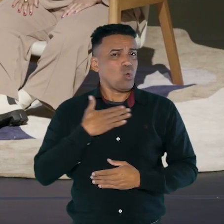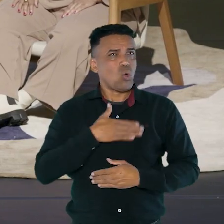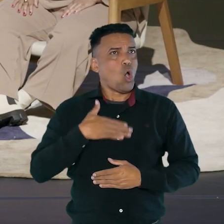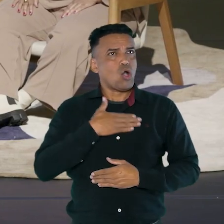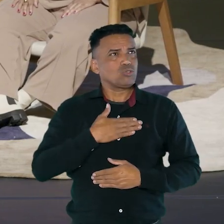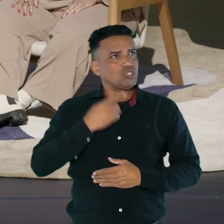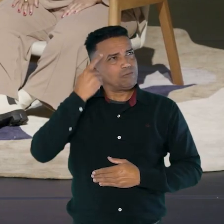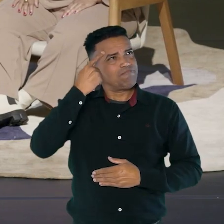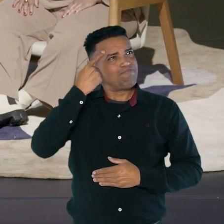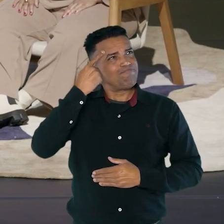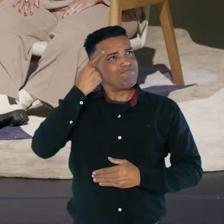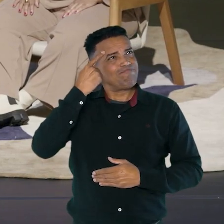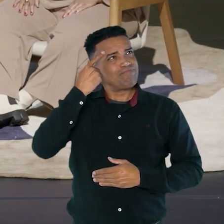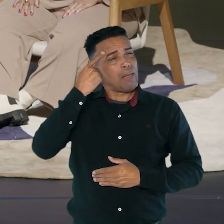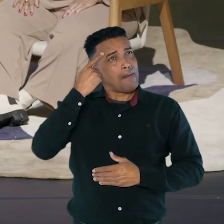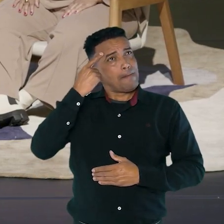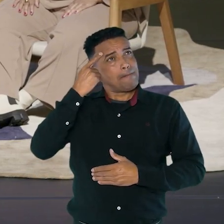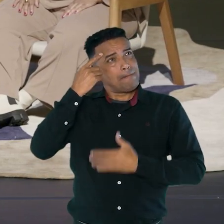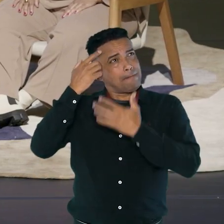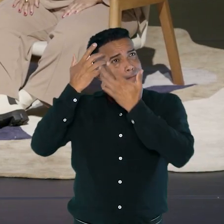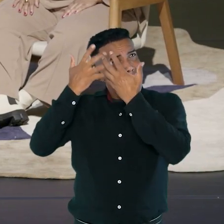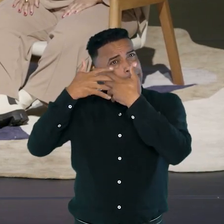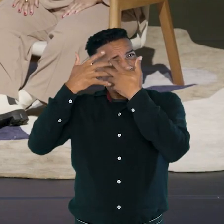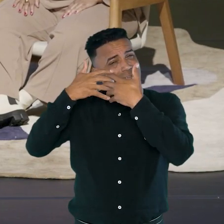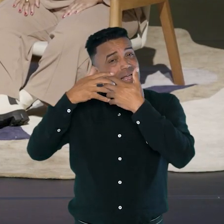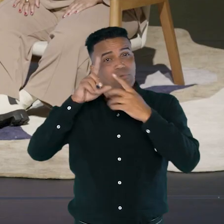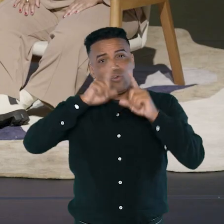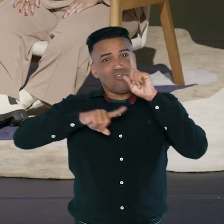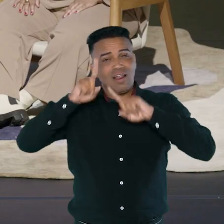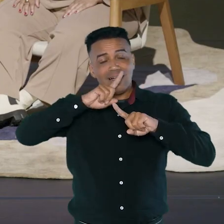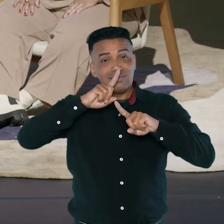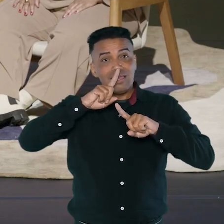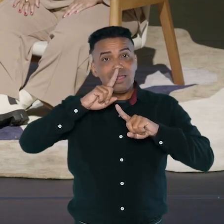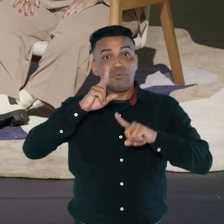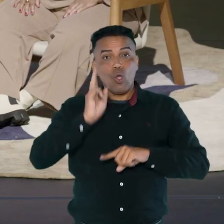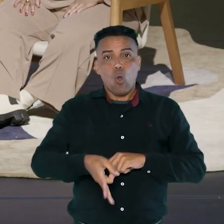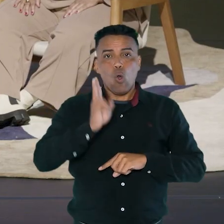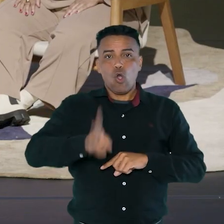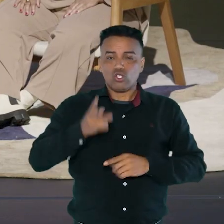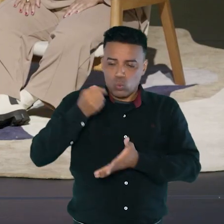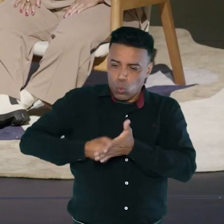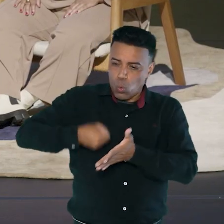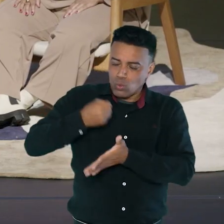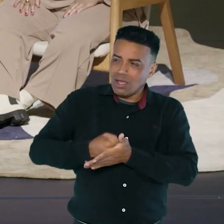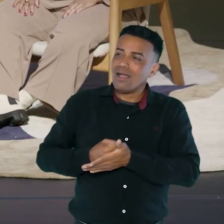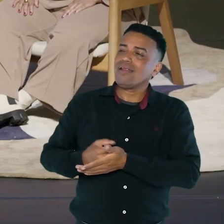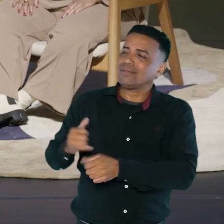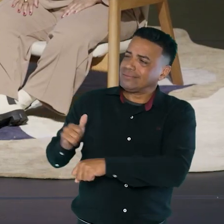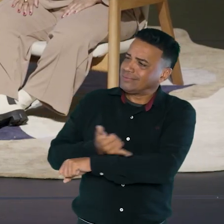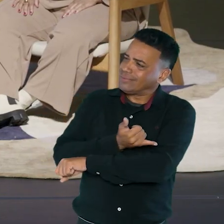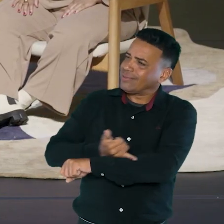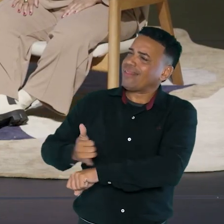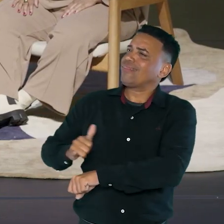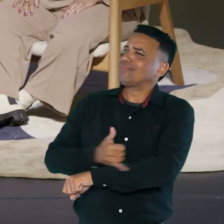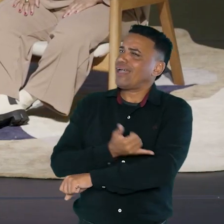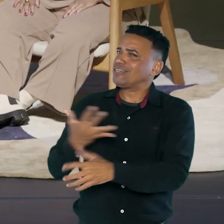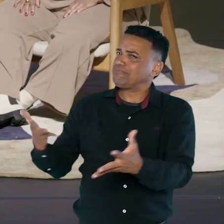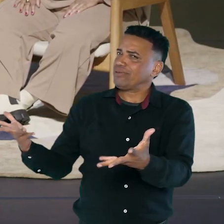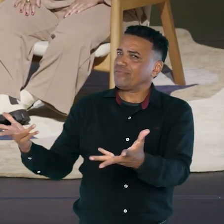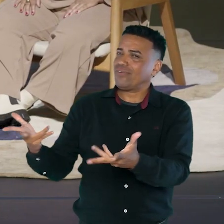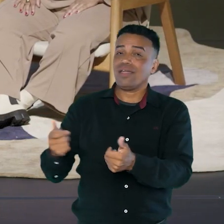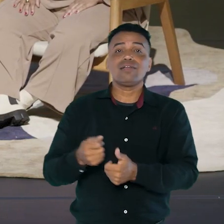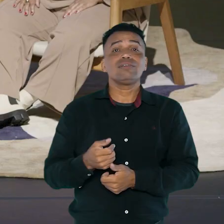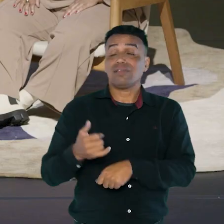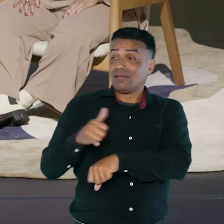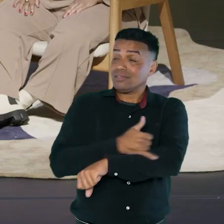Eu gosto de pensar que eu fracassei porque eu ainda continuo lutando. Entendi a estratégia. É uma estratégia. Qual